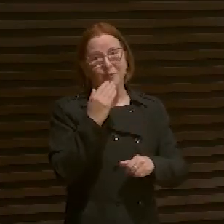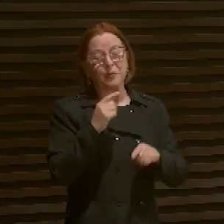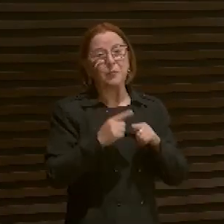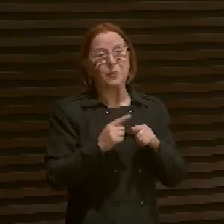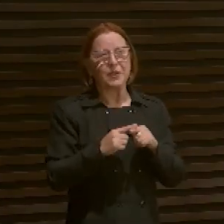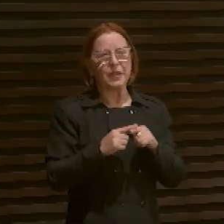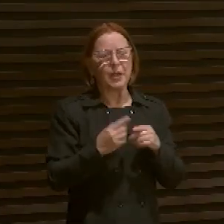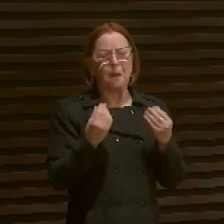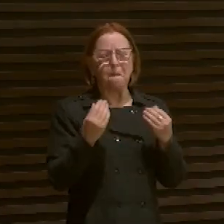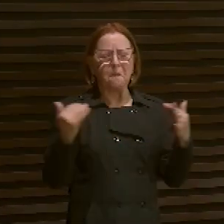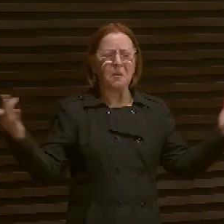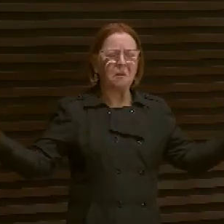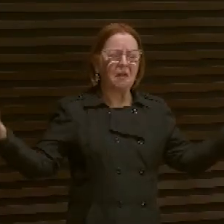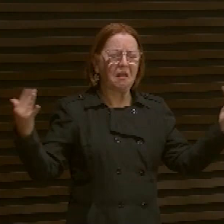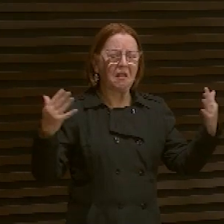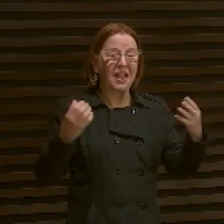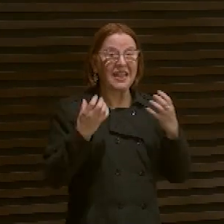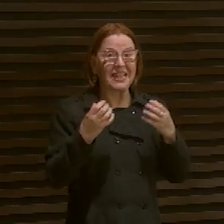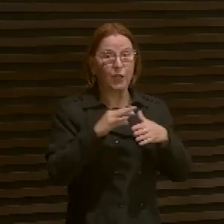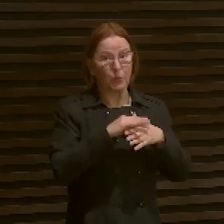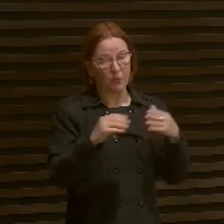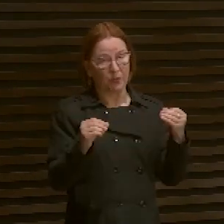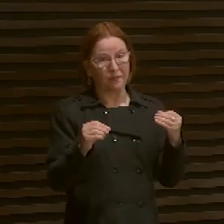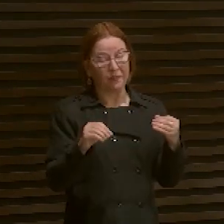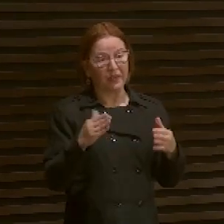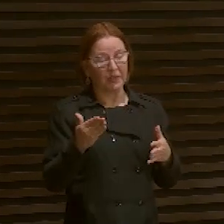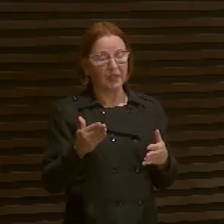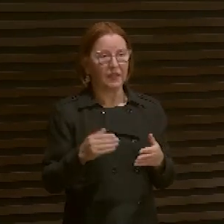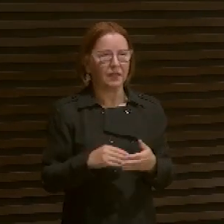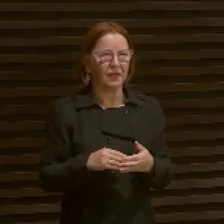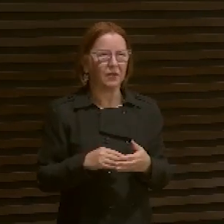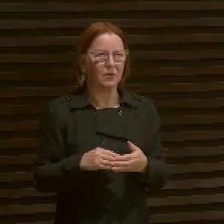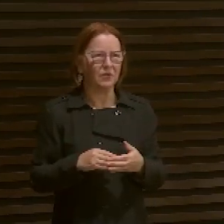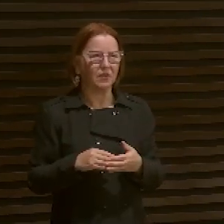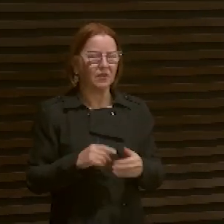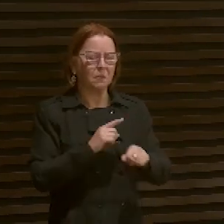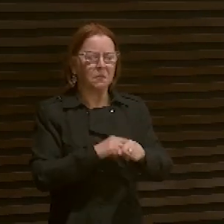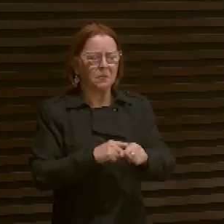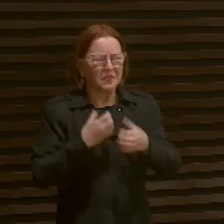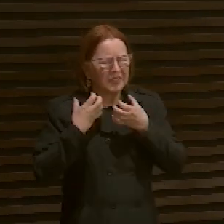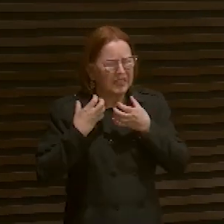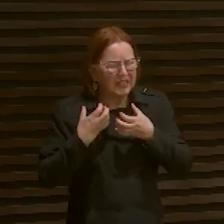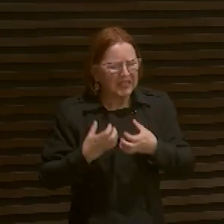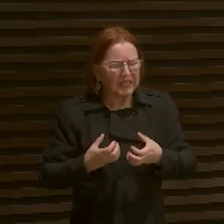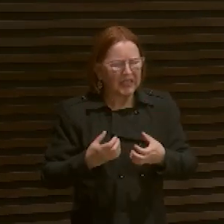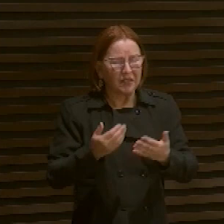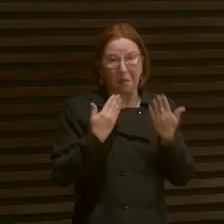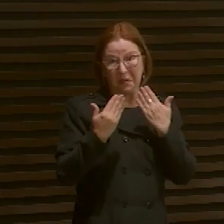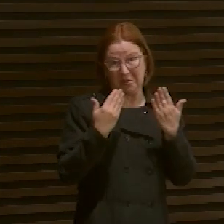os que vinham para ser curados. Então, o cenário, meus irmãos, era de uma exaustão